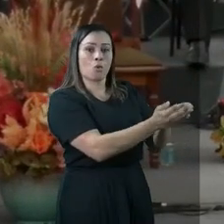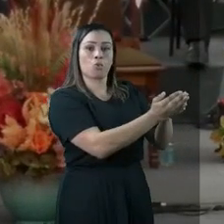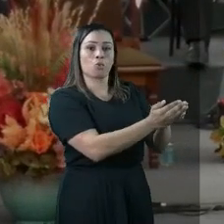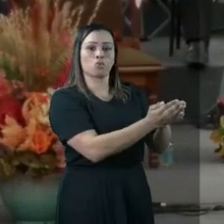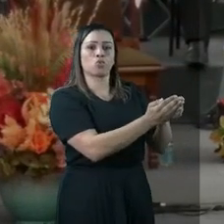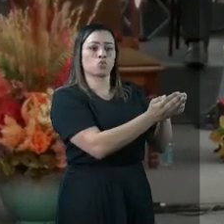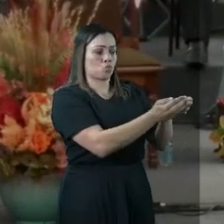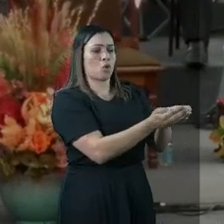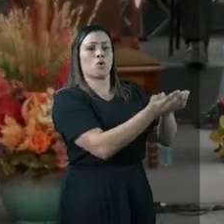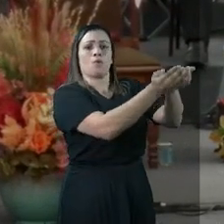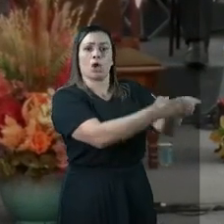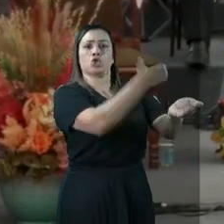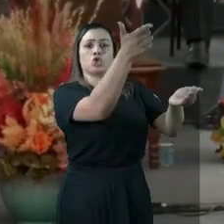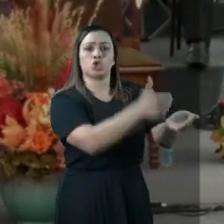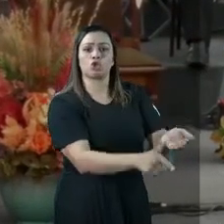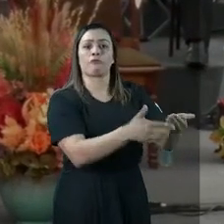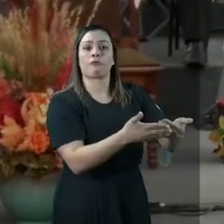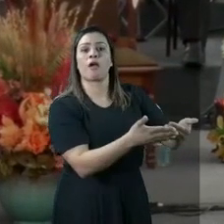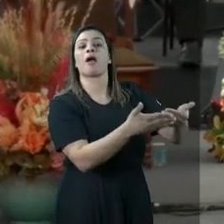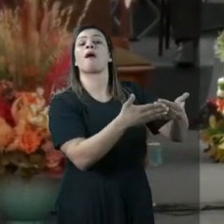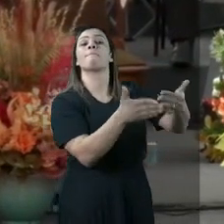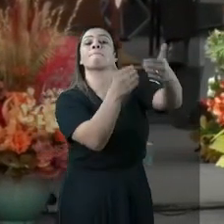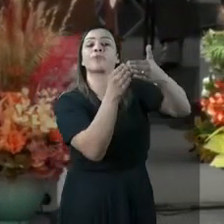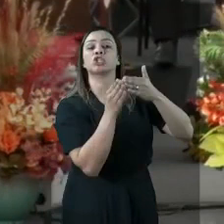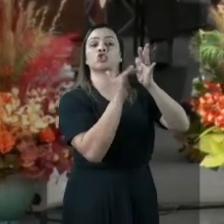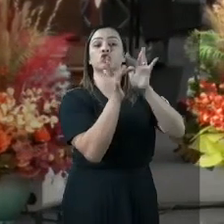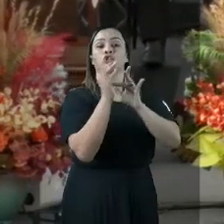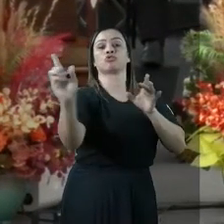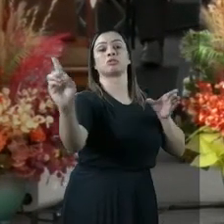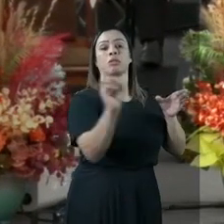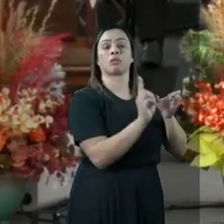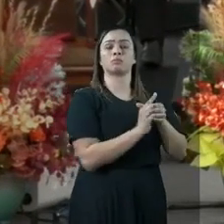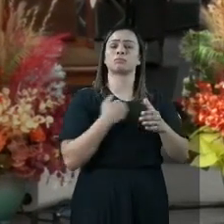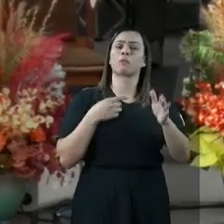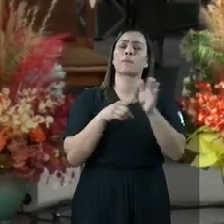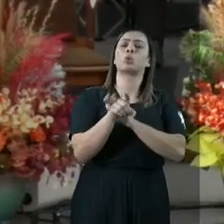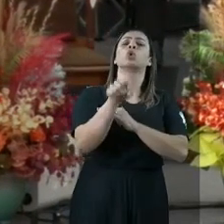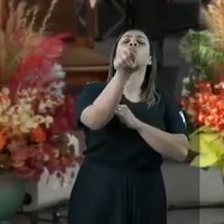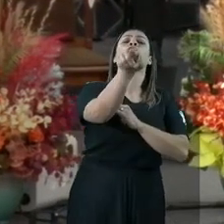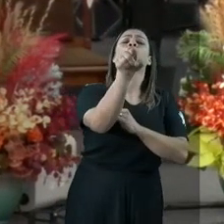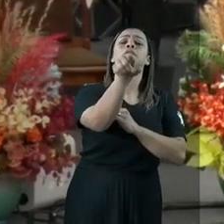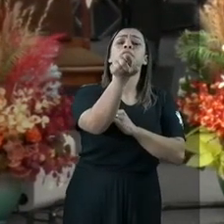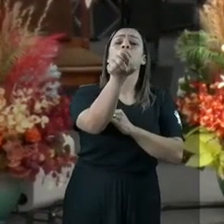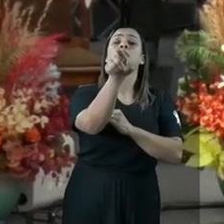entrar. Agora diga para alguém do seu lado: quando é que você vai dar espaço para ele entrar?